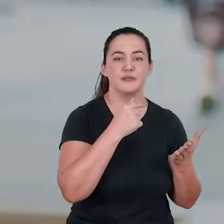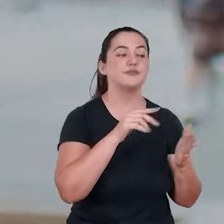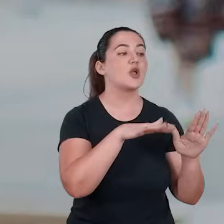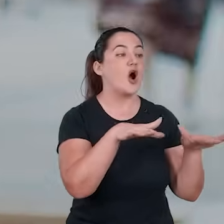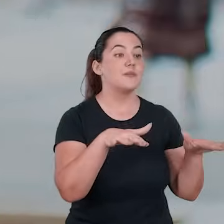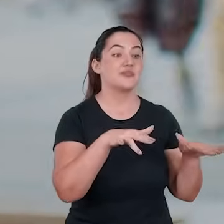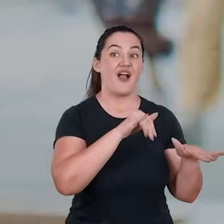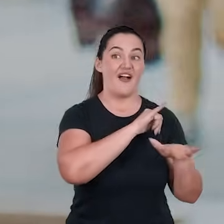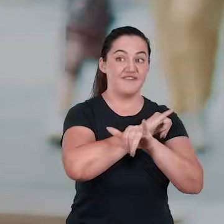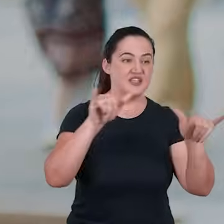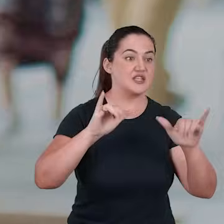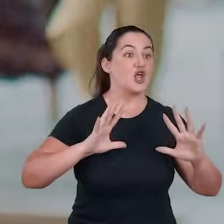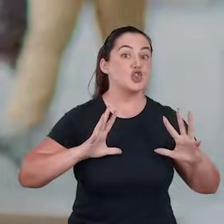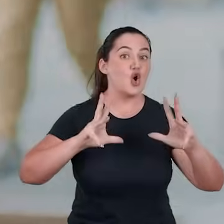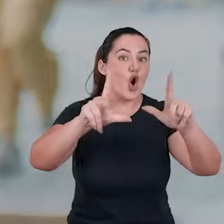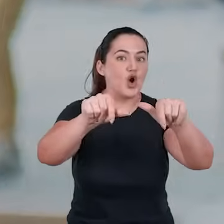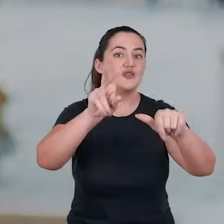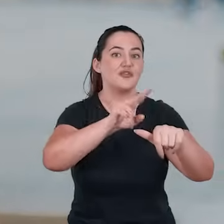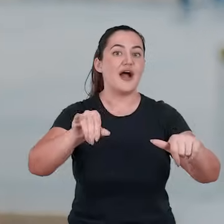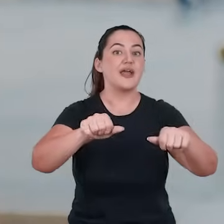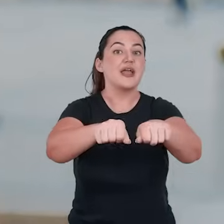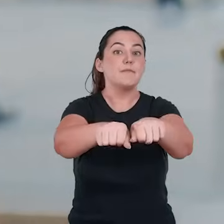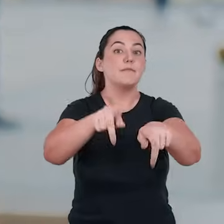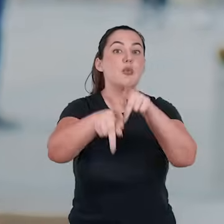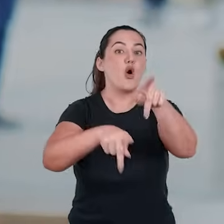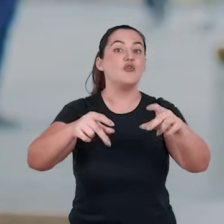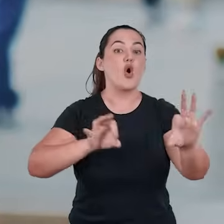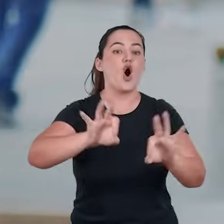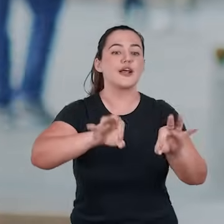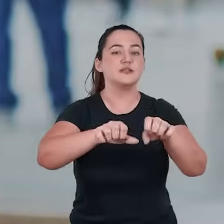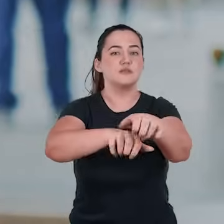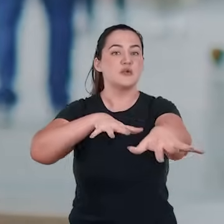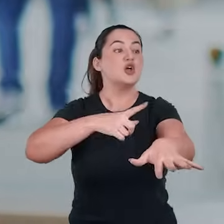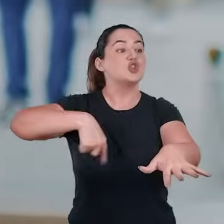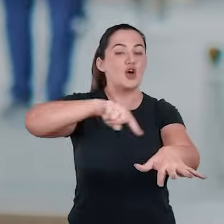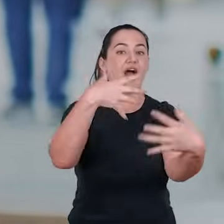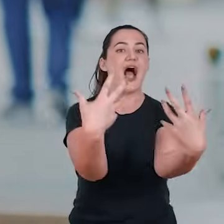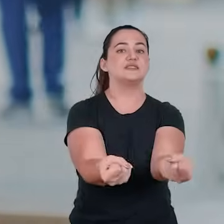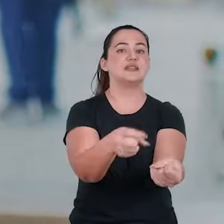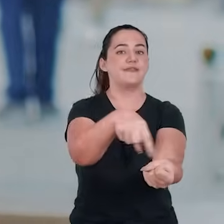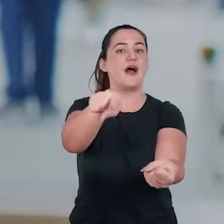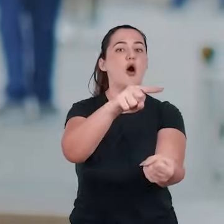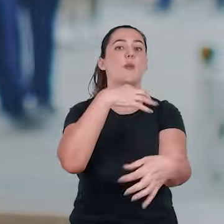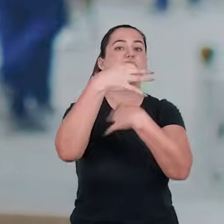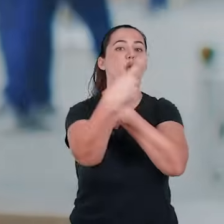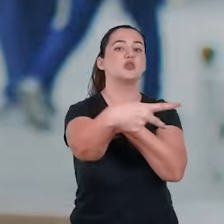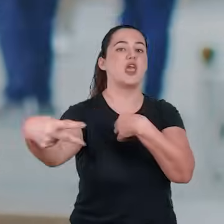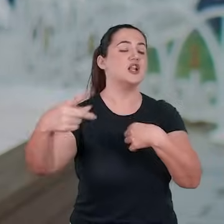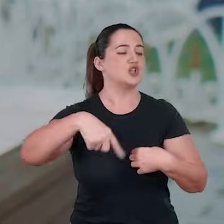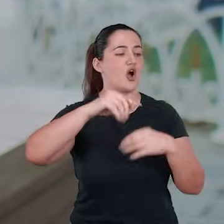onde eu estou, e diga que o imperador aceita as condições por eles impostas e nós vamos fazer exatamente o que eles